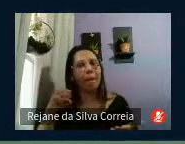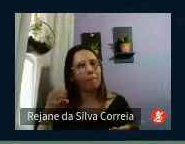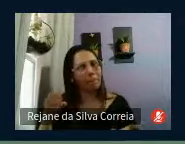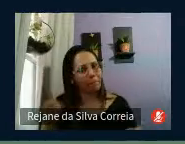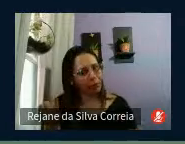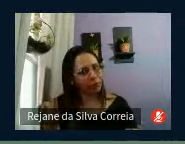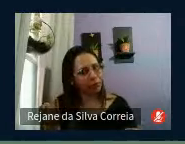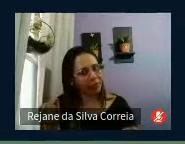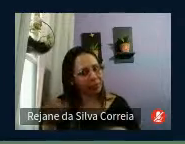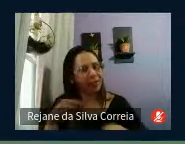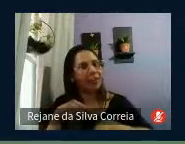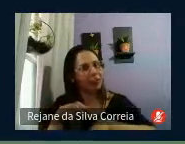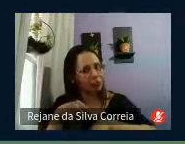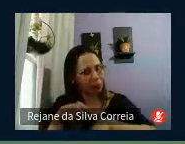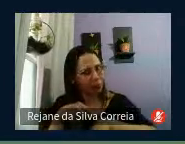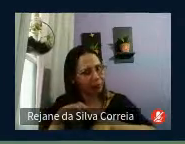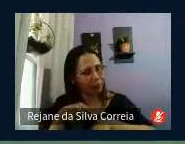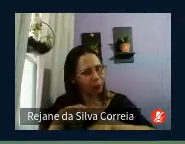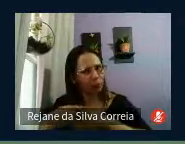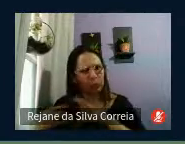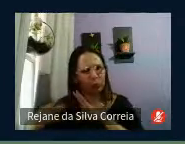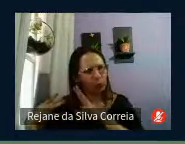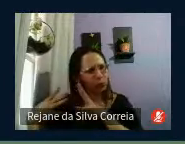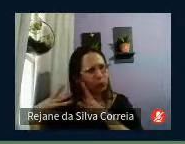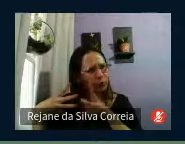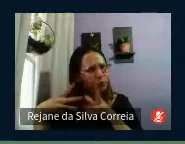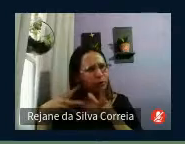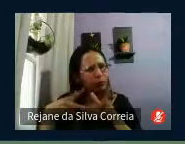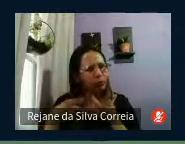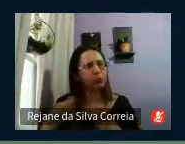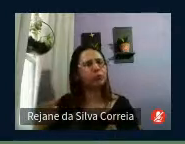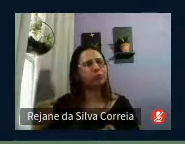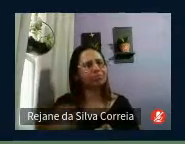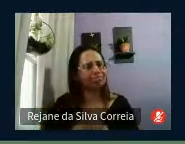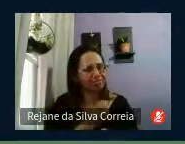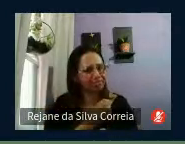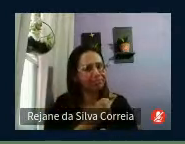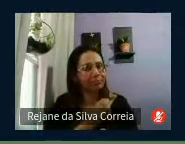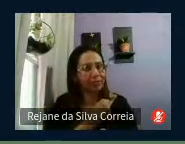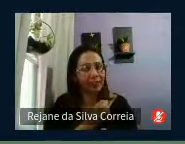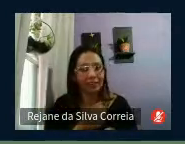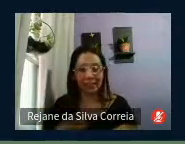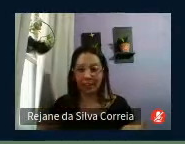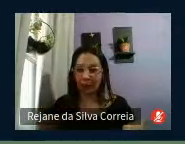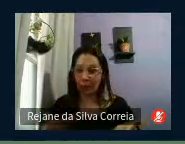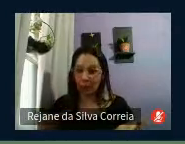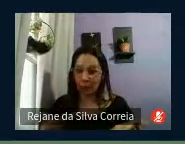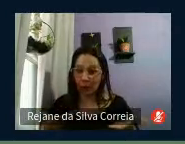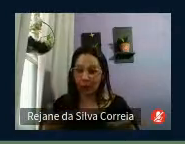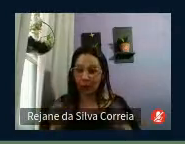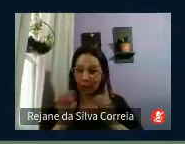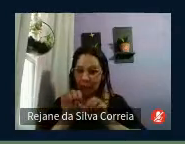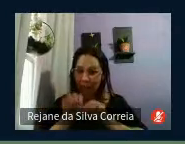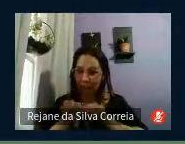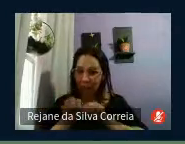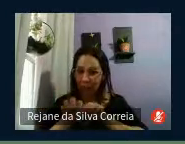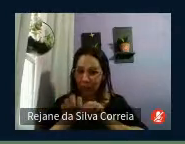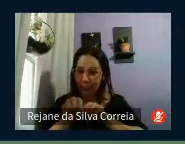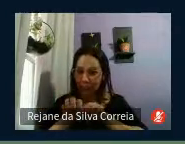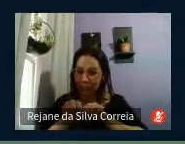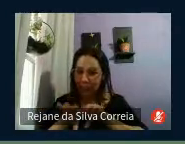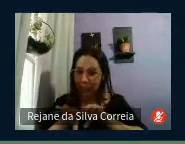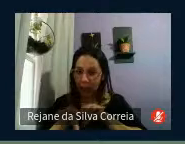porque tudo passa por uma evolução, inclusive a própria educação. Se a educação hoje, né, ao olhar de muitos de